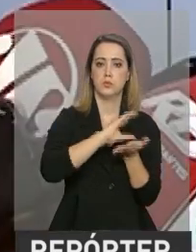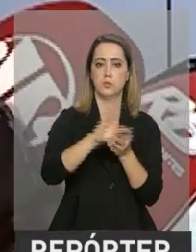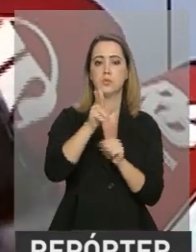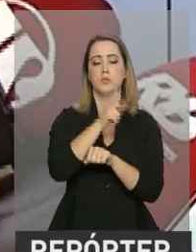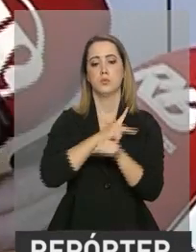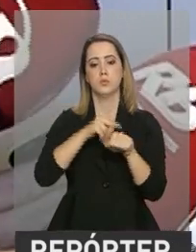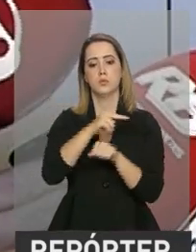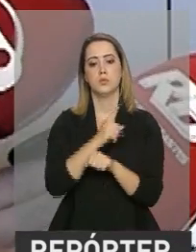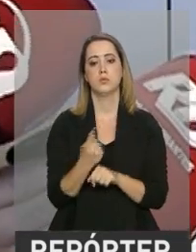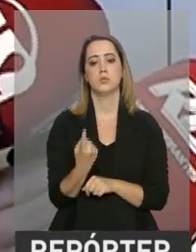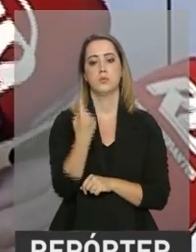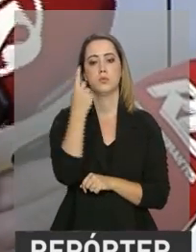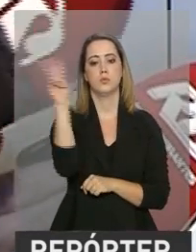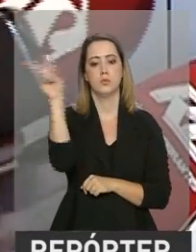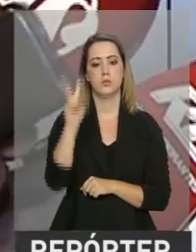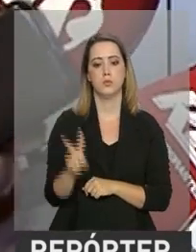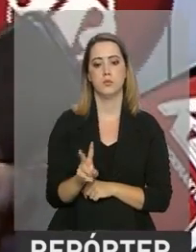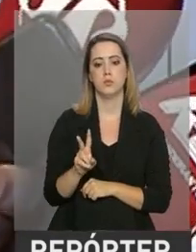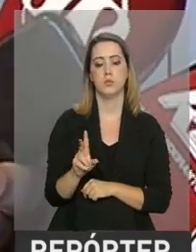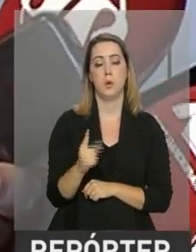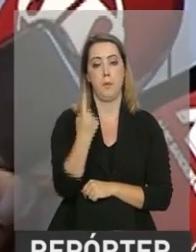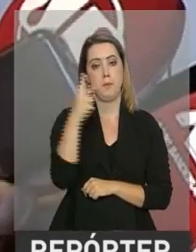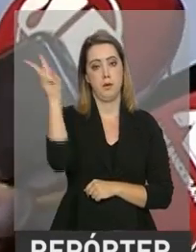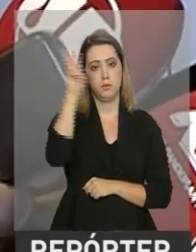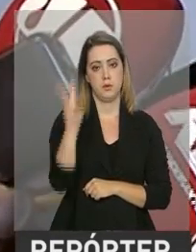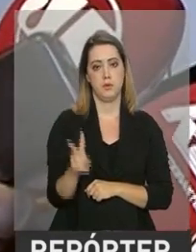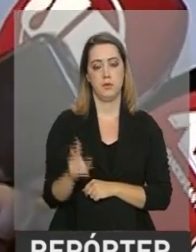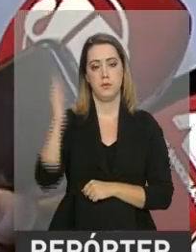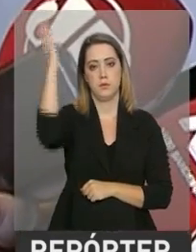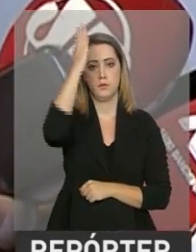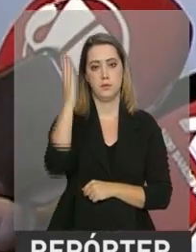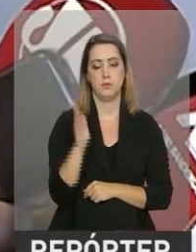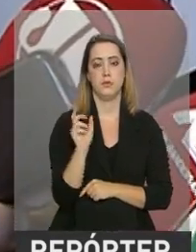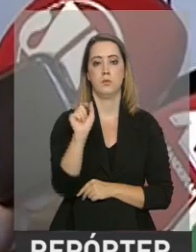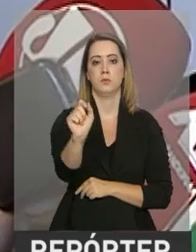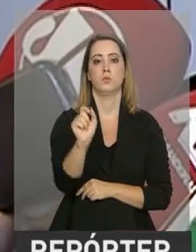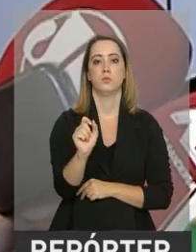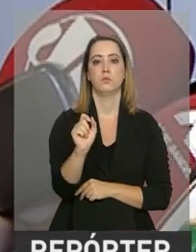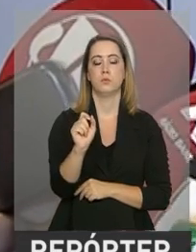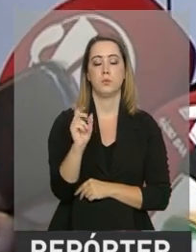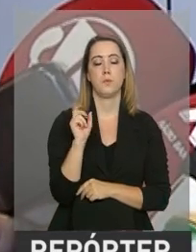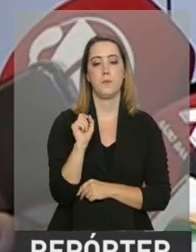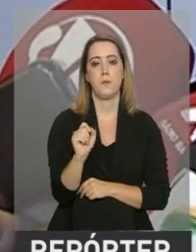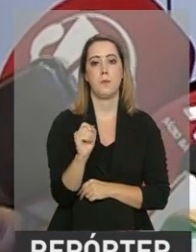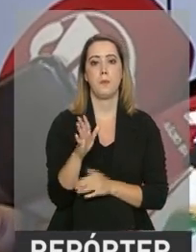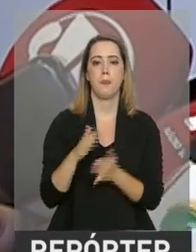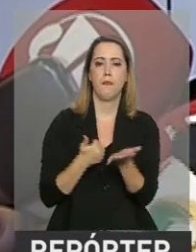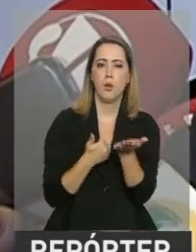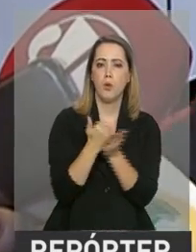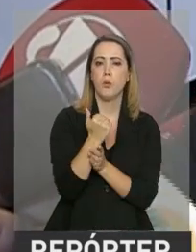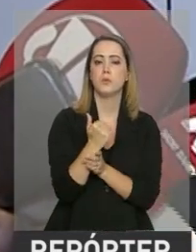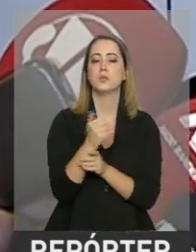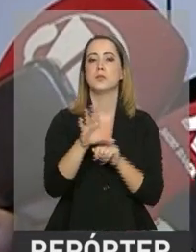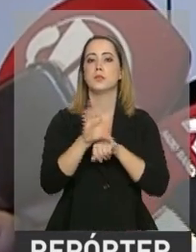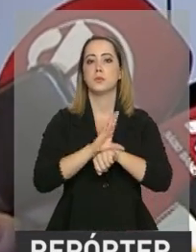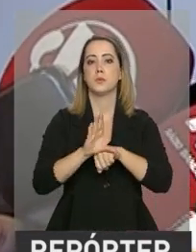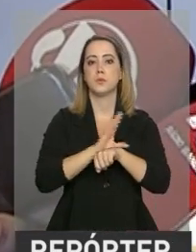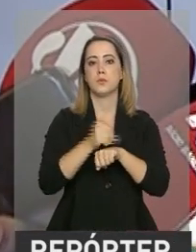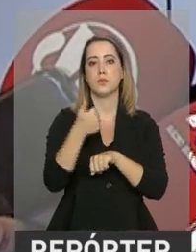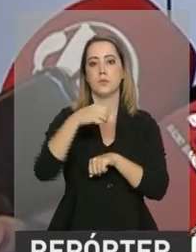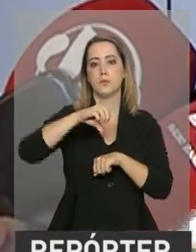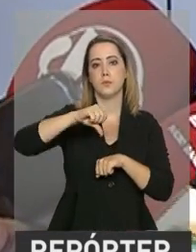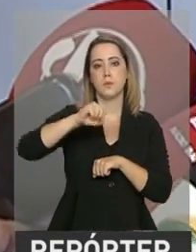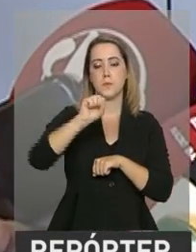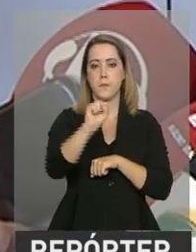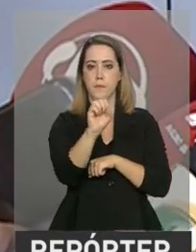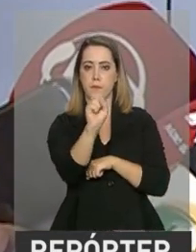país. Primeira vez no Brasil, desde a aprovação da Constituição de 88, em